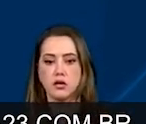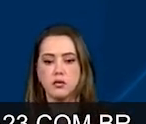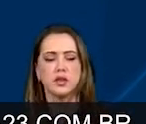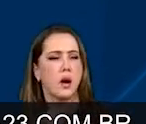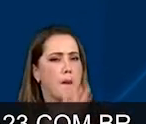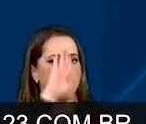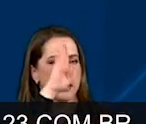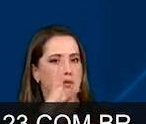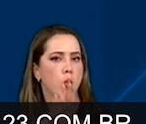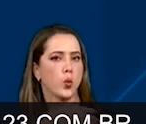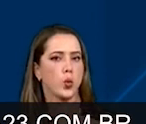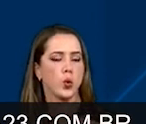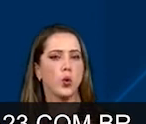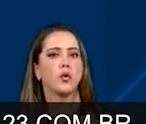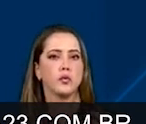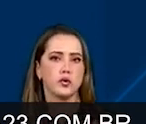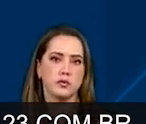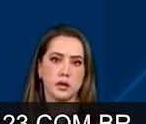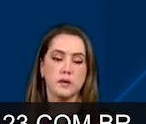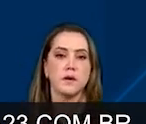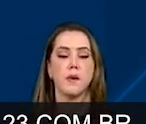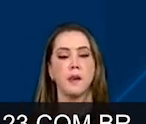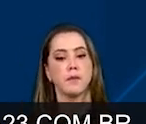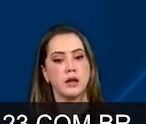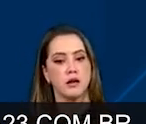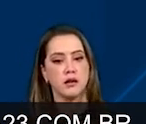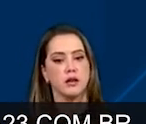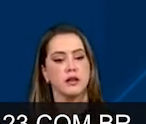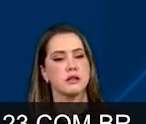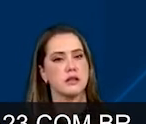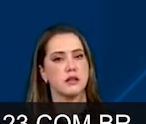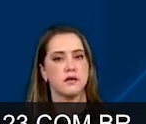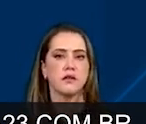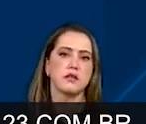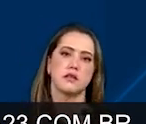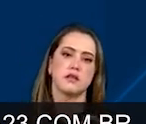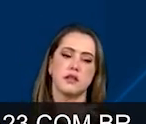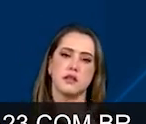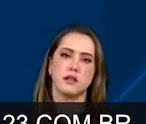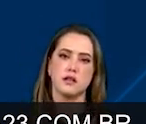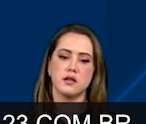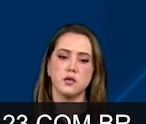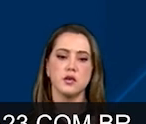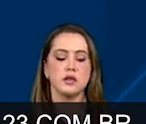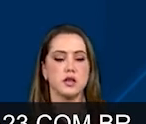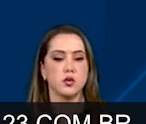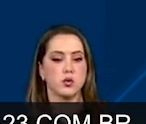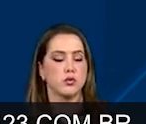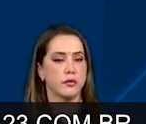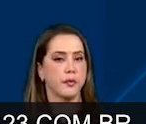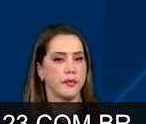espinha dorsal do setor corporativo. Elas reúnem mais de 70% da força de trabalho do